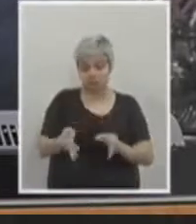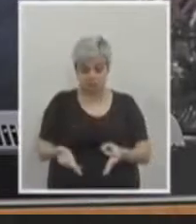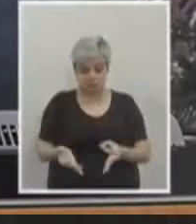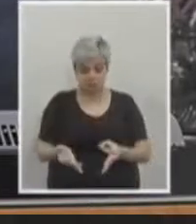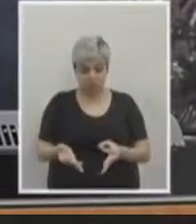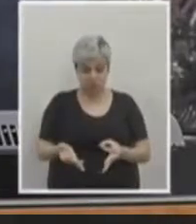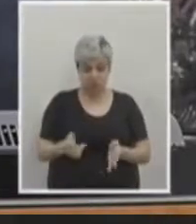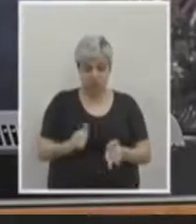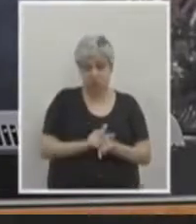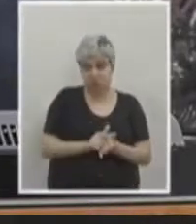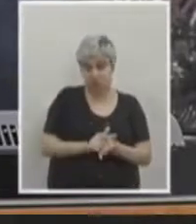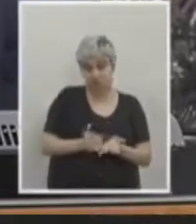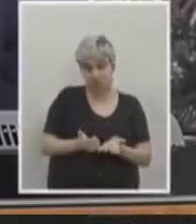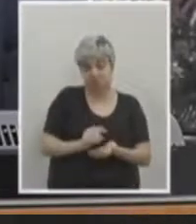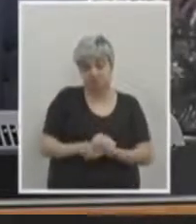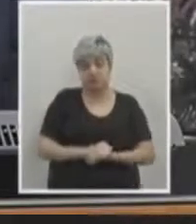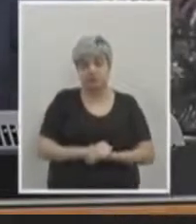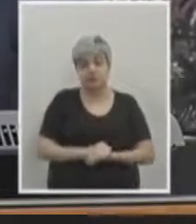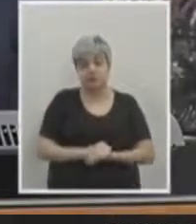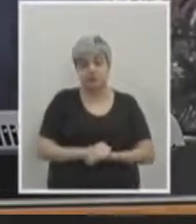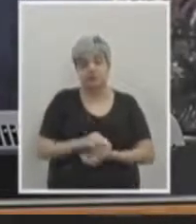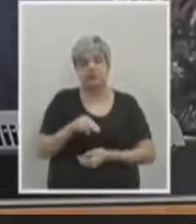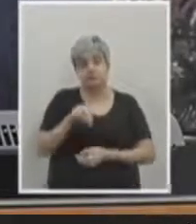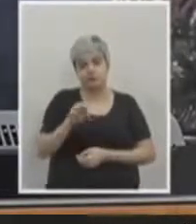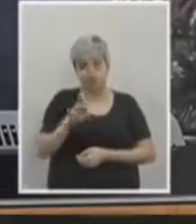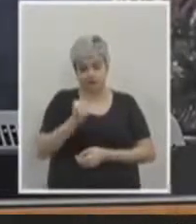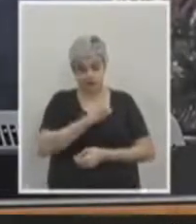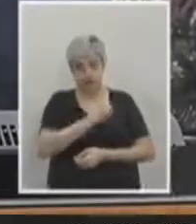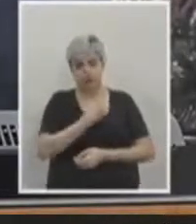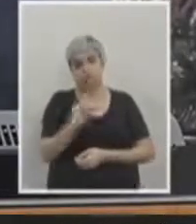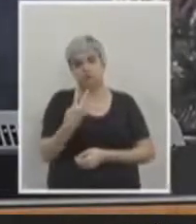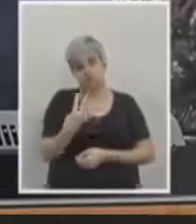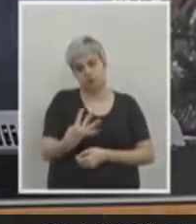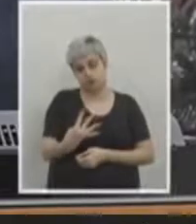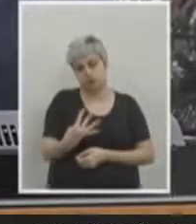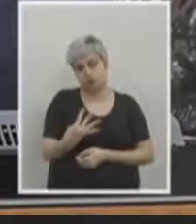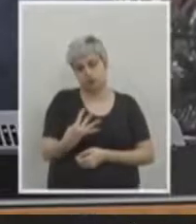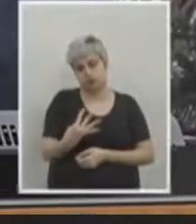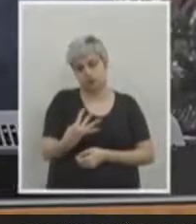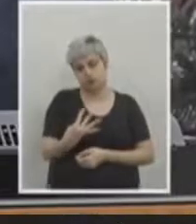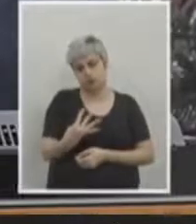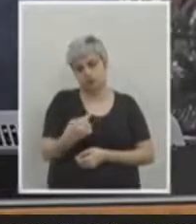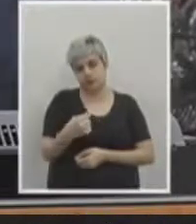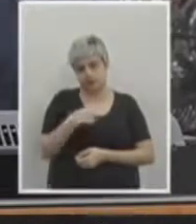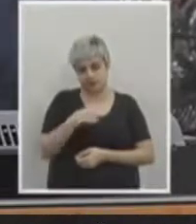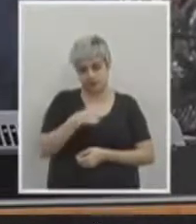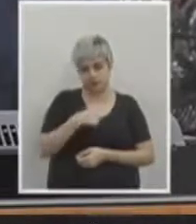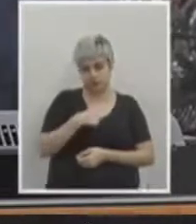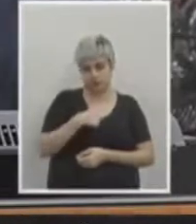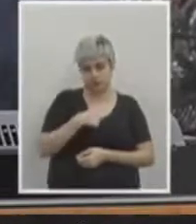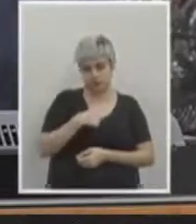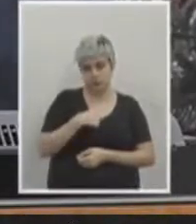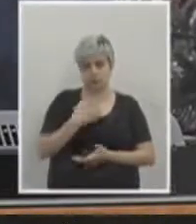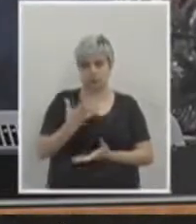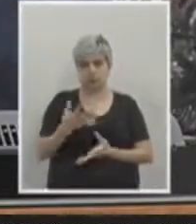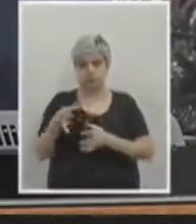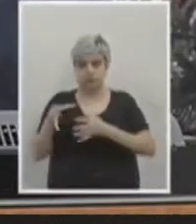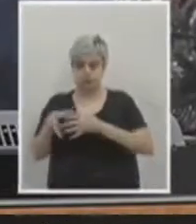técnica. Em relação à nota técnica 4, eu pertenço, como eu disse, às duas